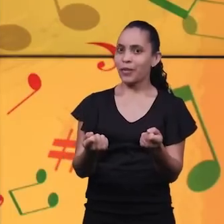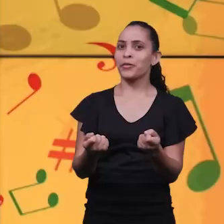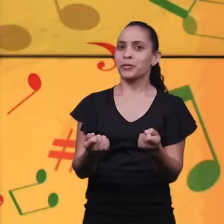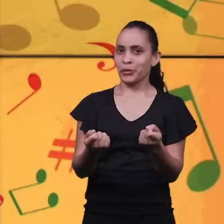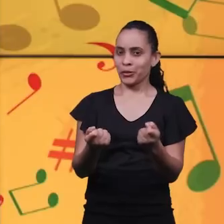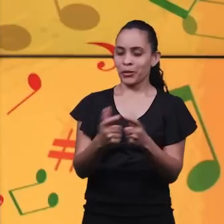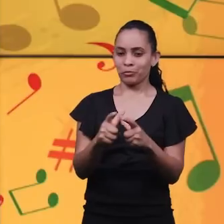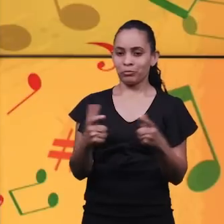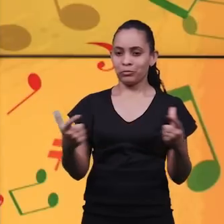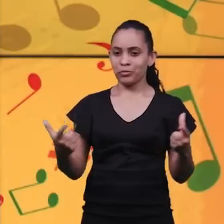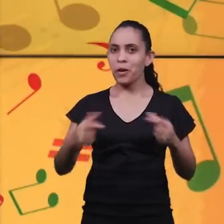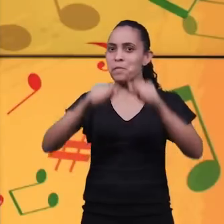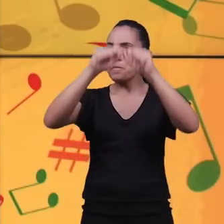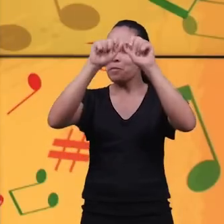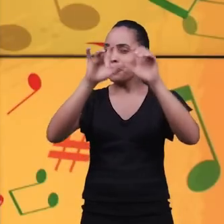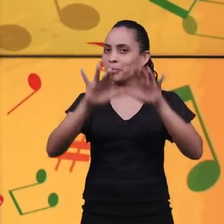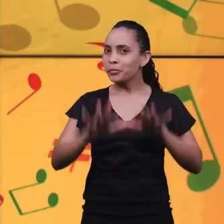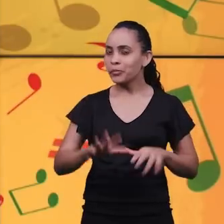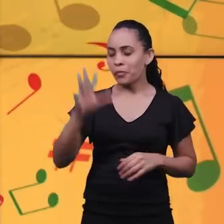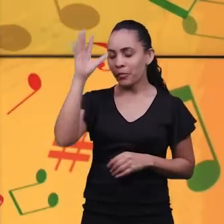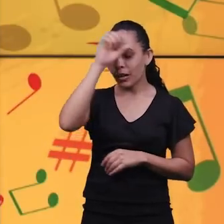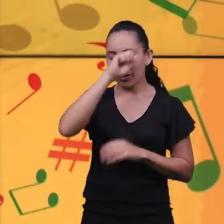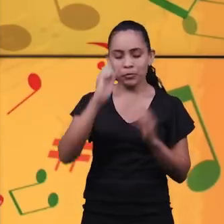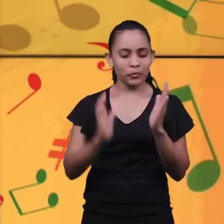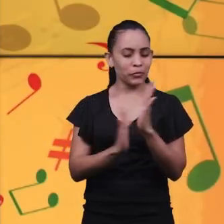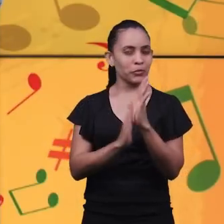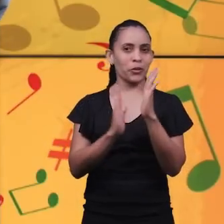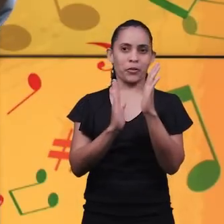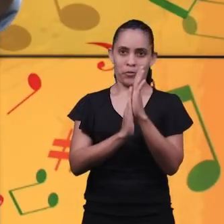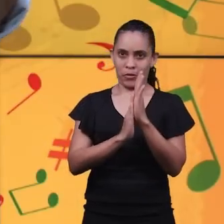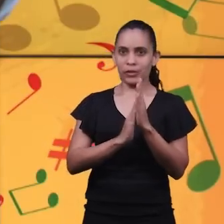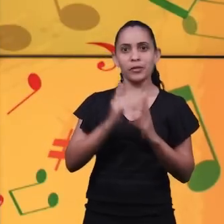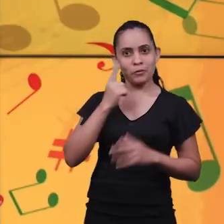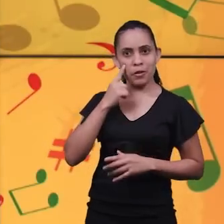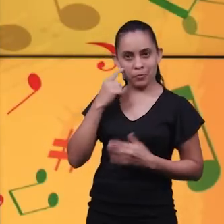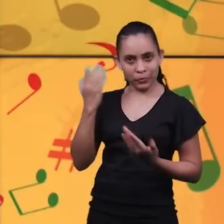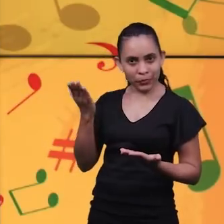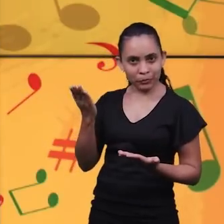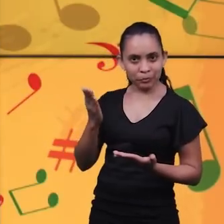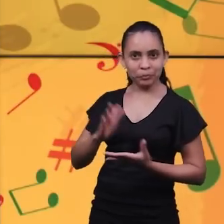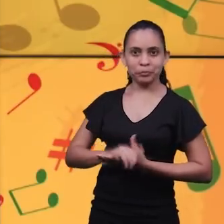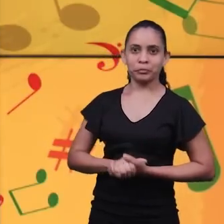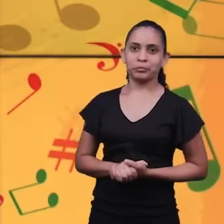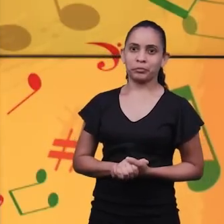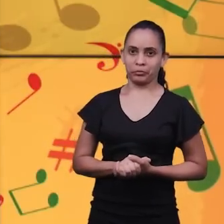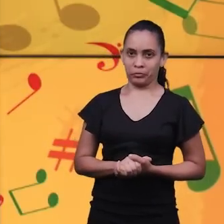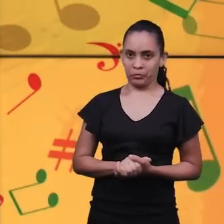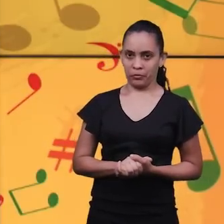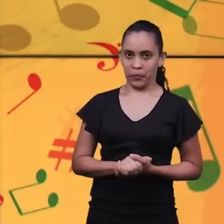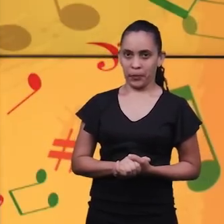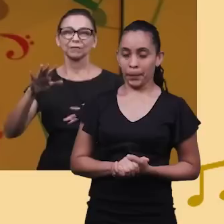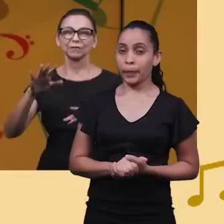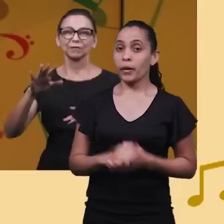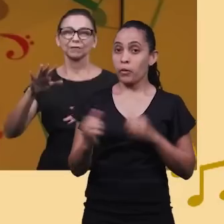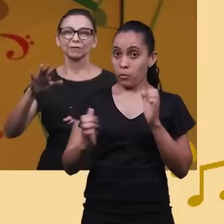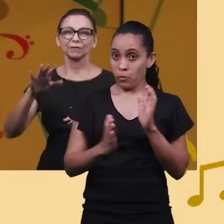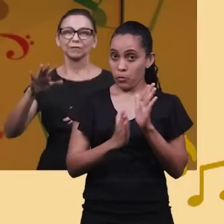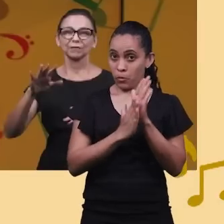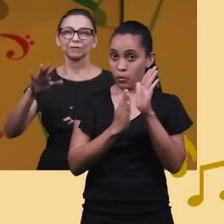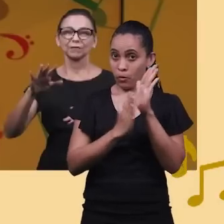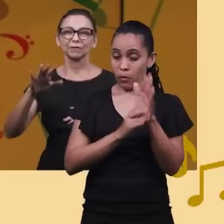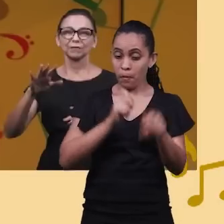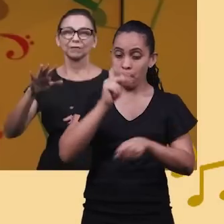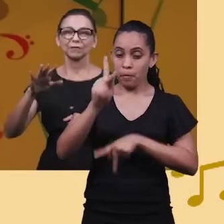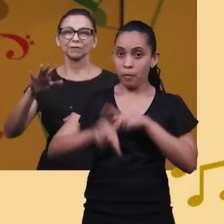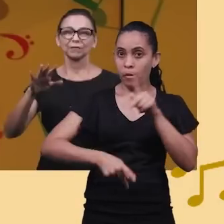colhemos muitos frutos. Aprendemos vários louvores. Vamos ver? Quando